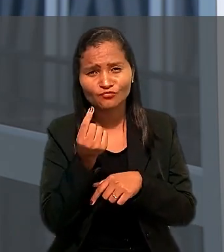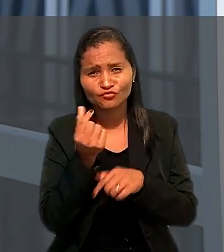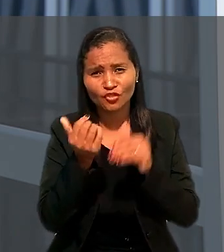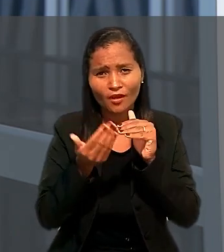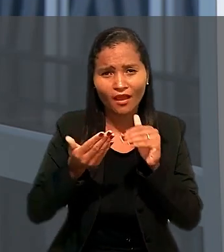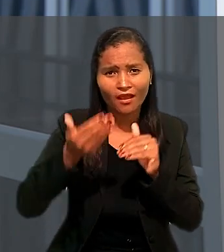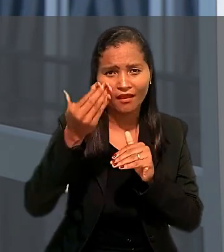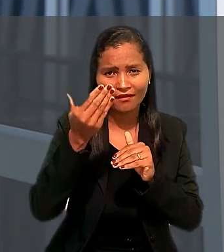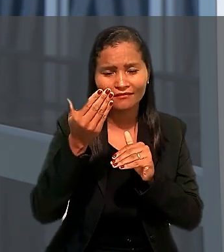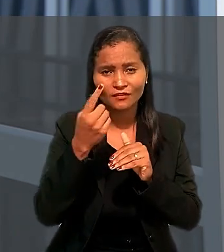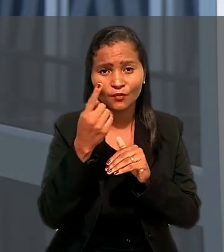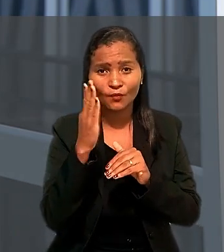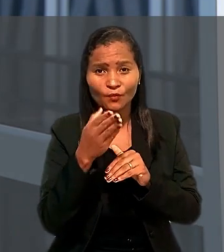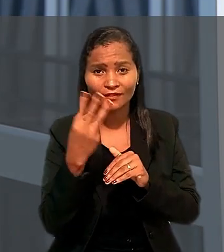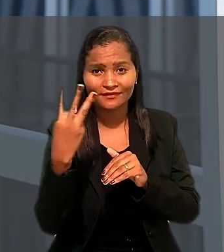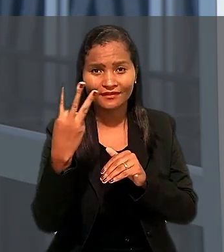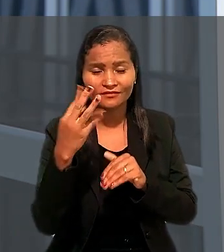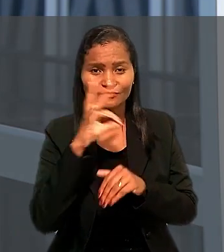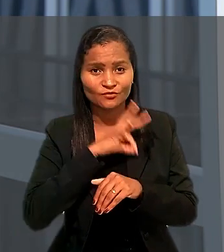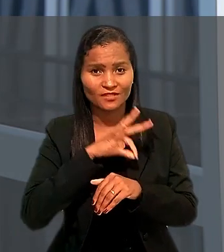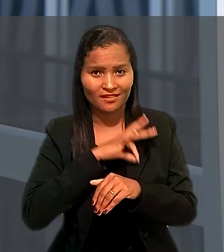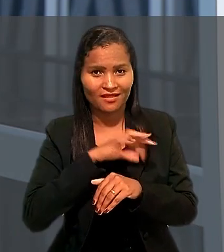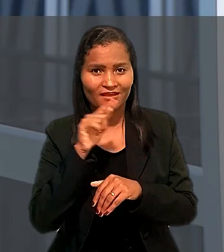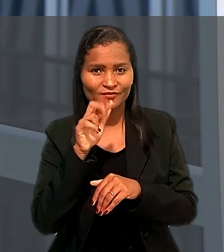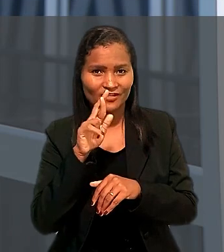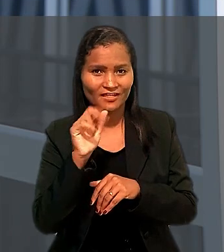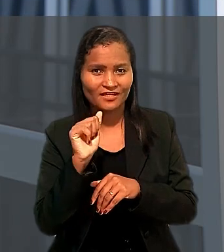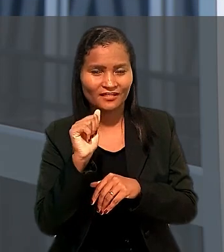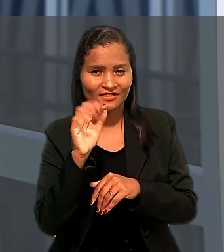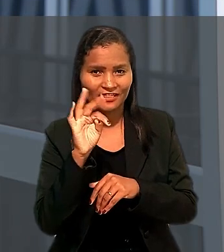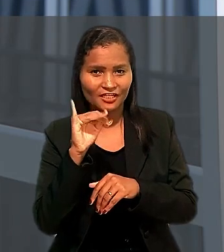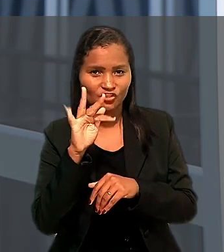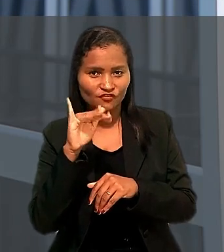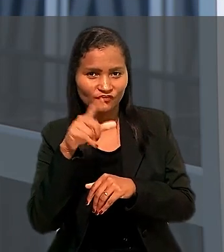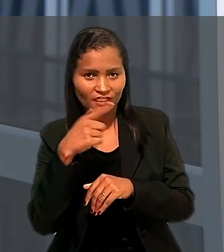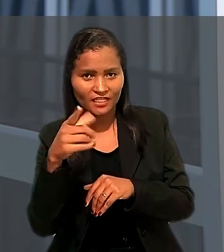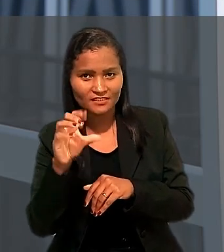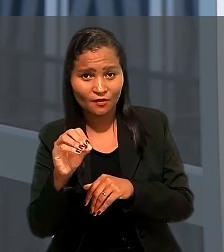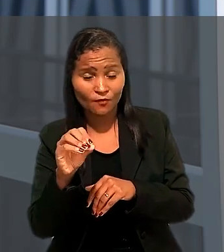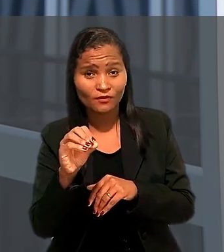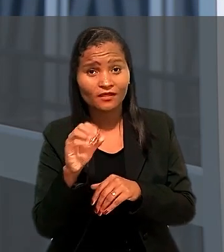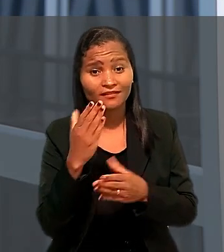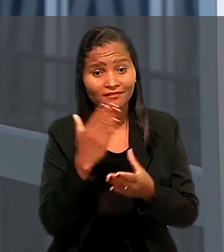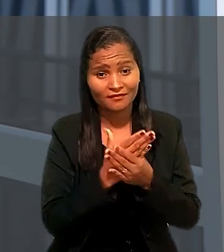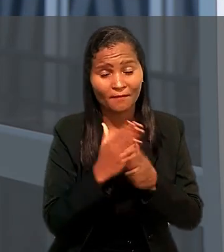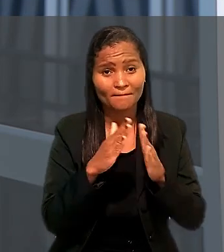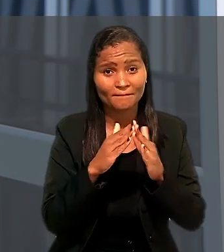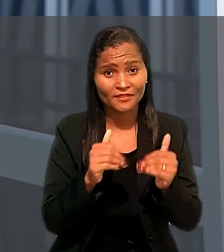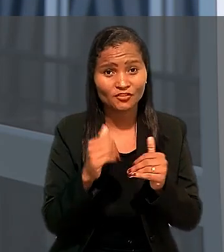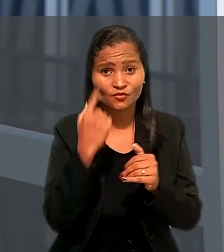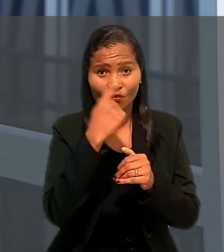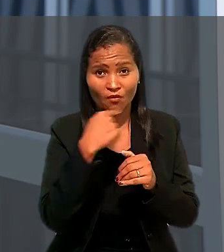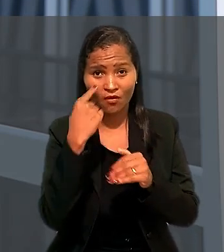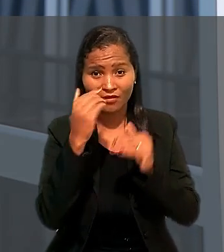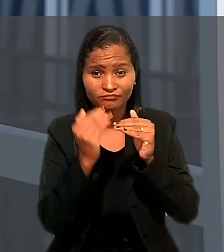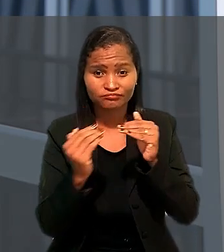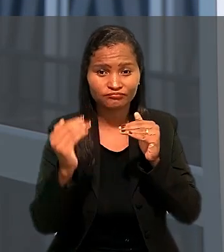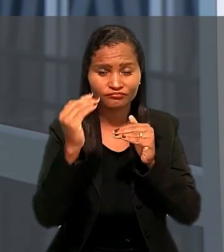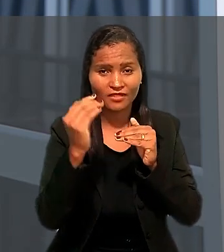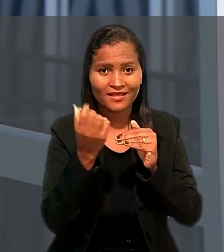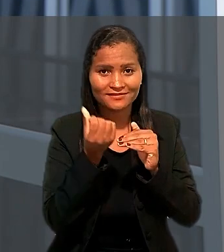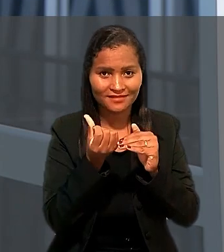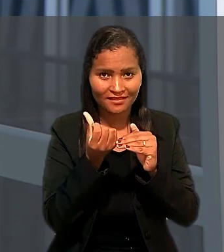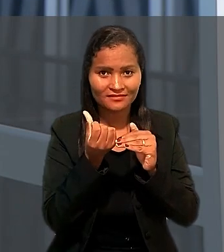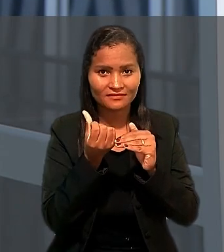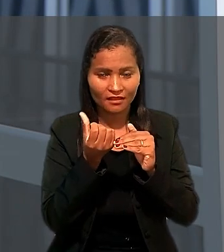que ultrapassava 1/3 do salário. Na ação, pediu o pagamento das horas excedentes à 6ª hora diária. O trabalhador alegou